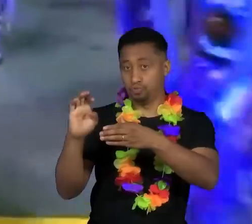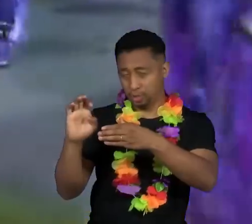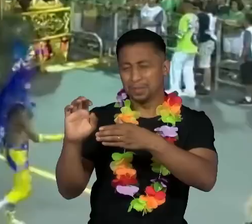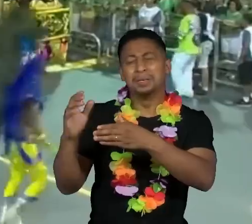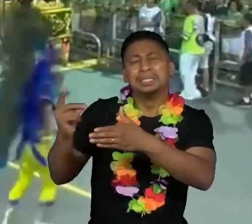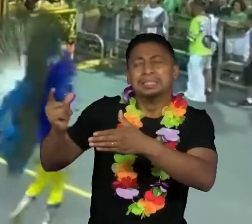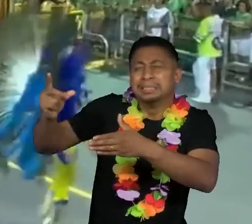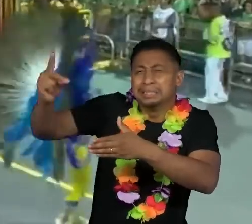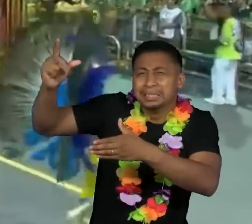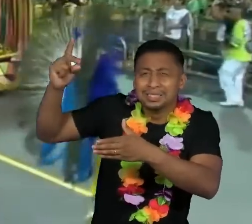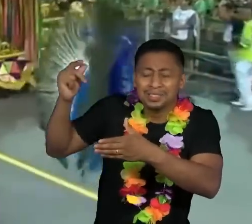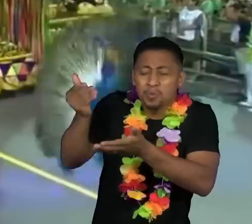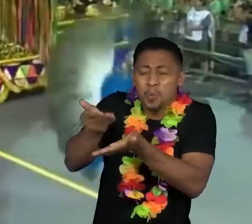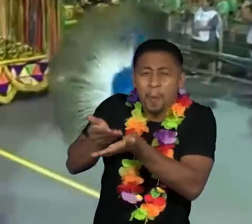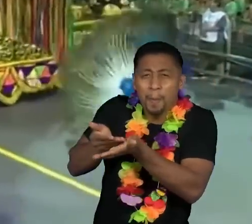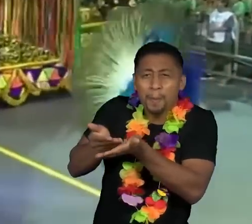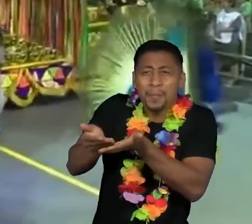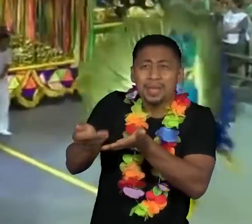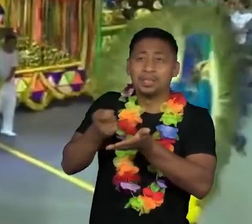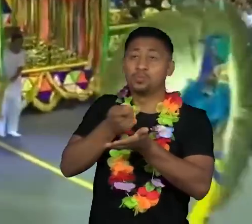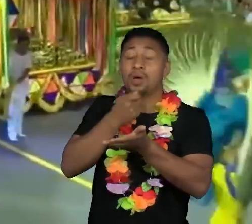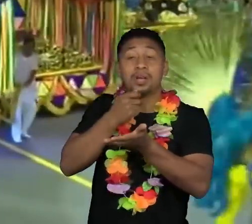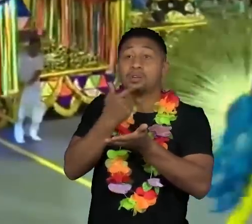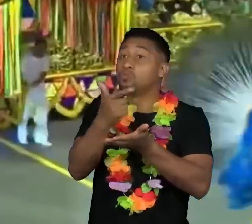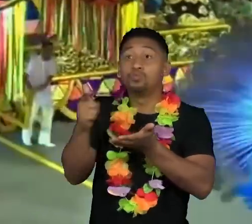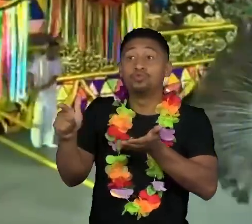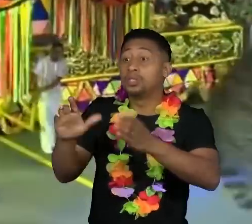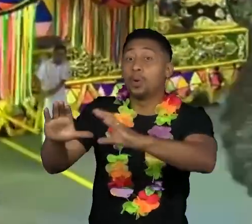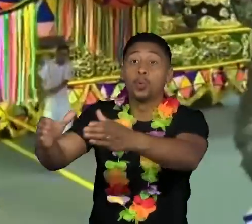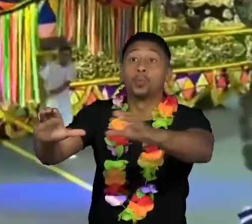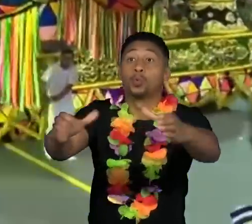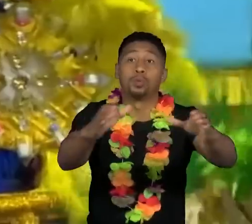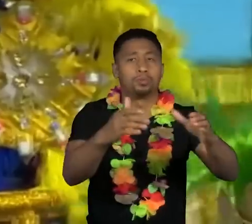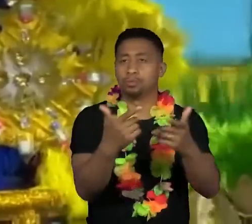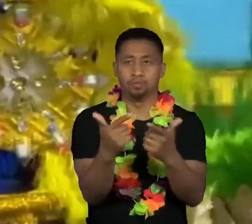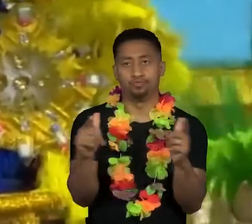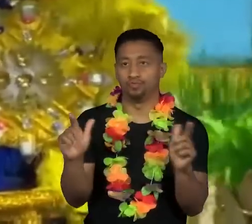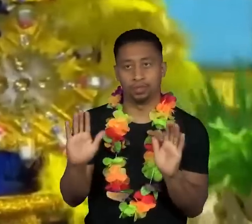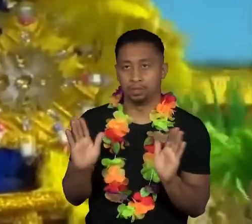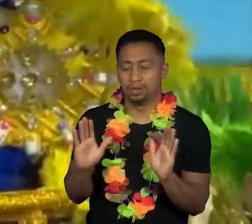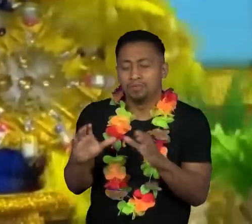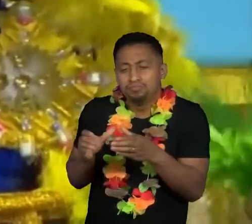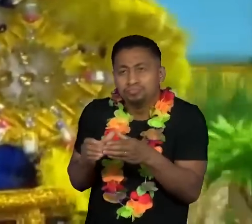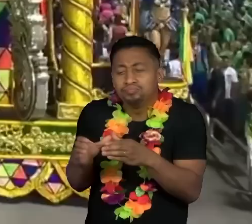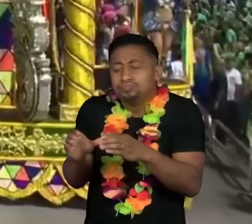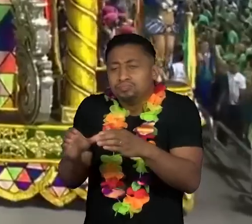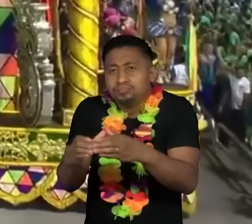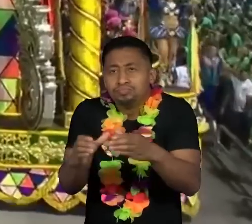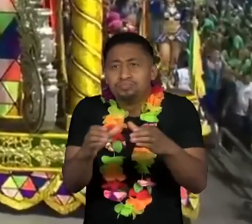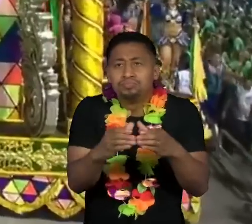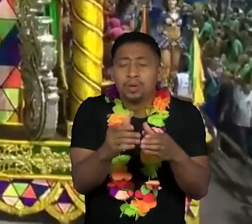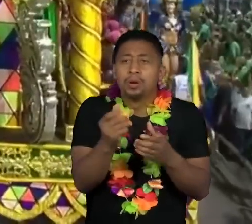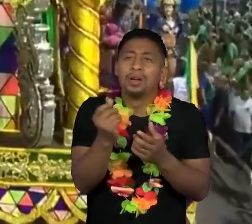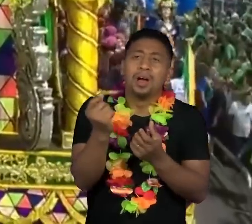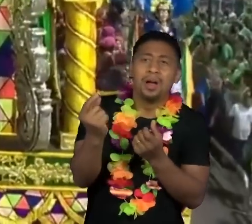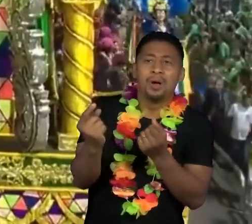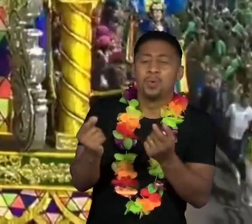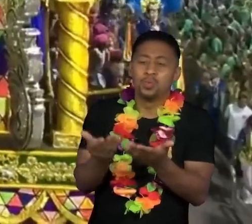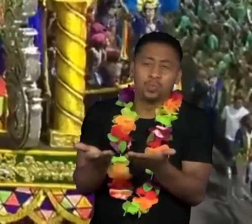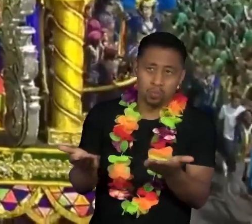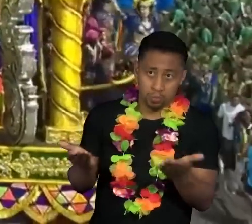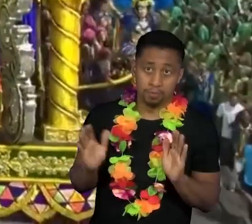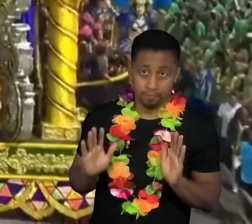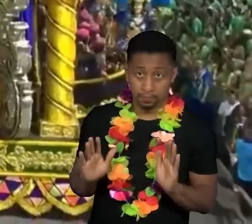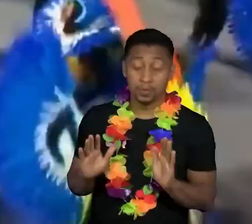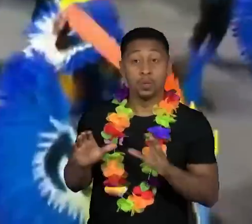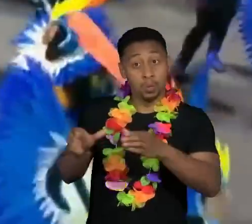São Paulo, onde existia essa tradição dos cordões e a tradição das escolas não era tão forte como hoje. E a Unidos do Peruche é uma